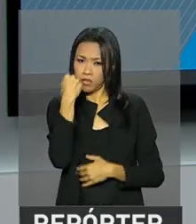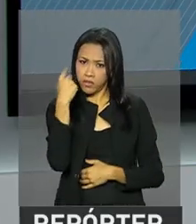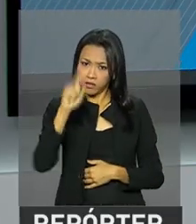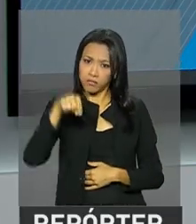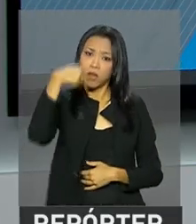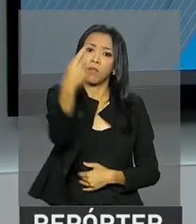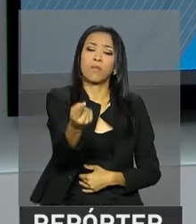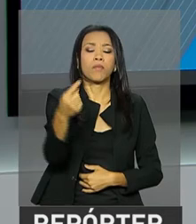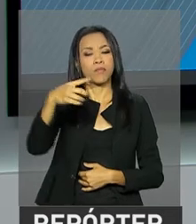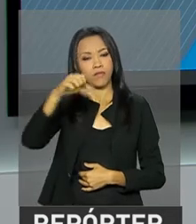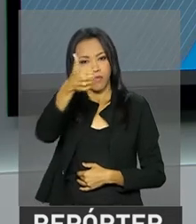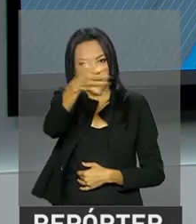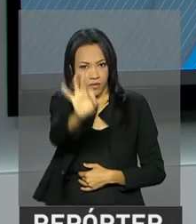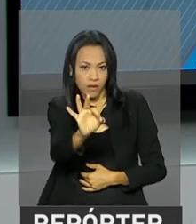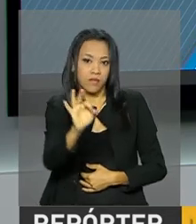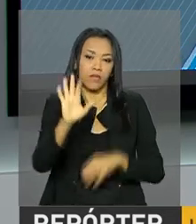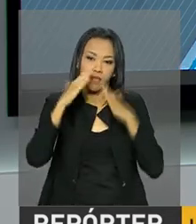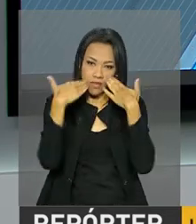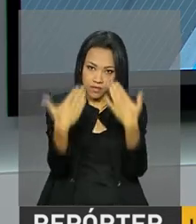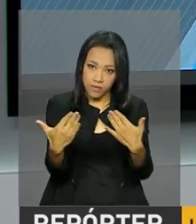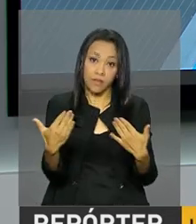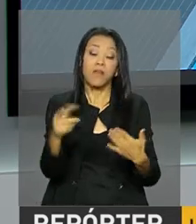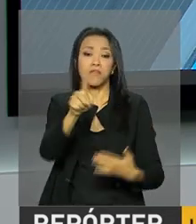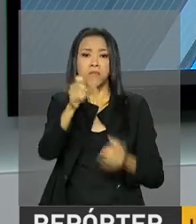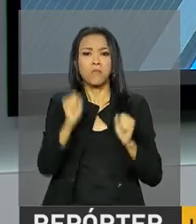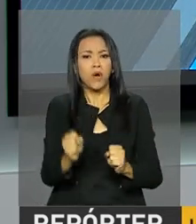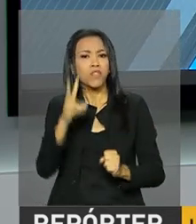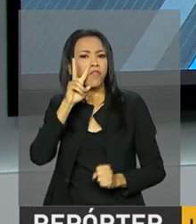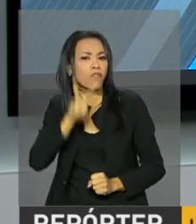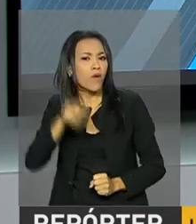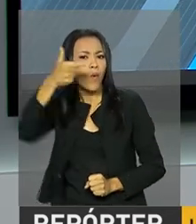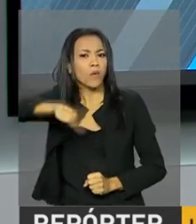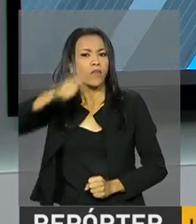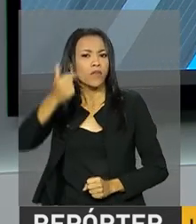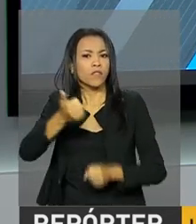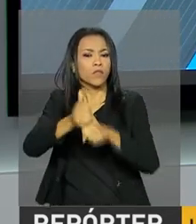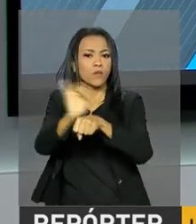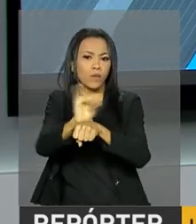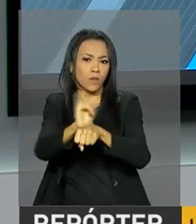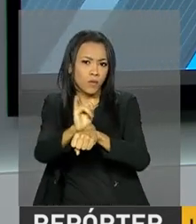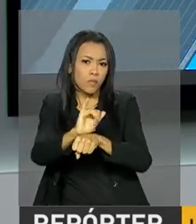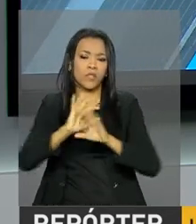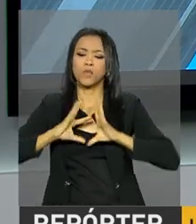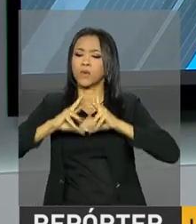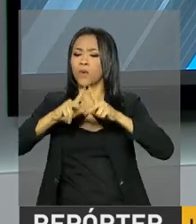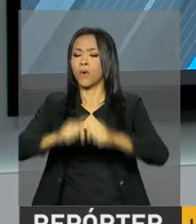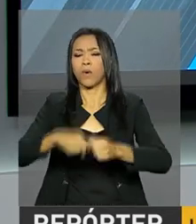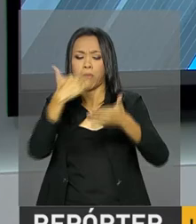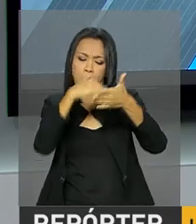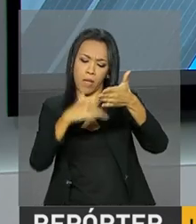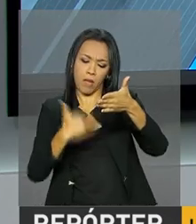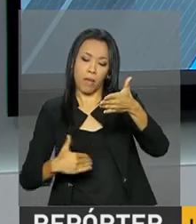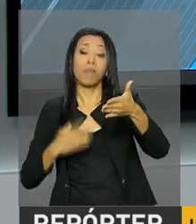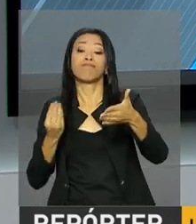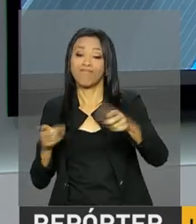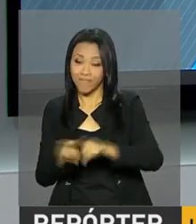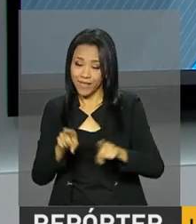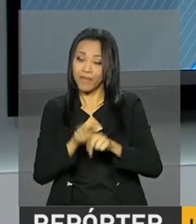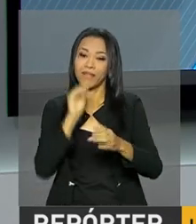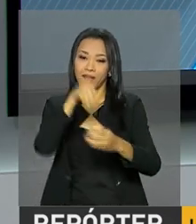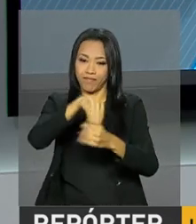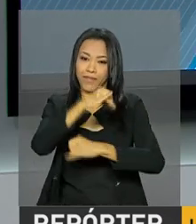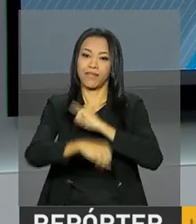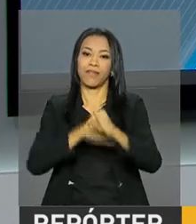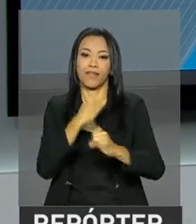hora na nossa próxima edição você pode rever as reportagens do youtube e toda a nossa programação também está na internet